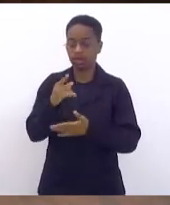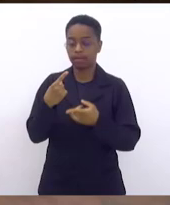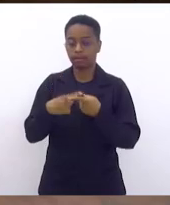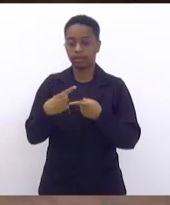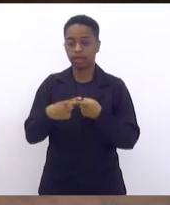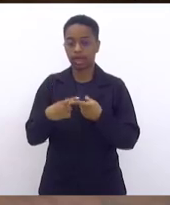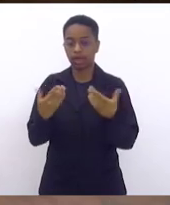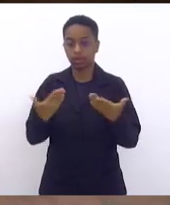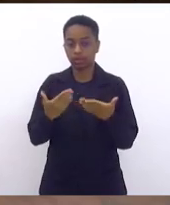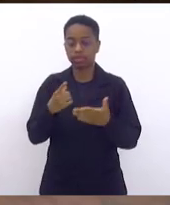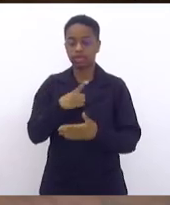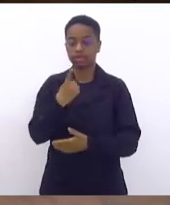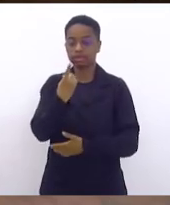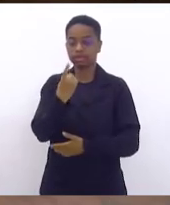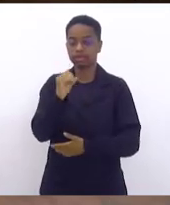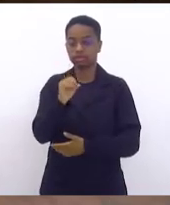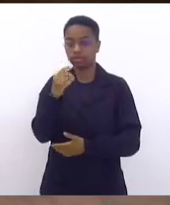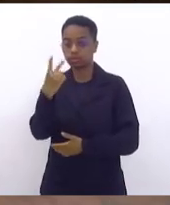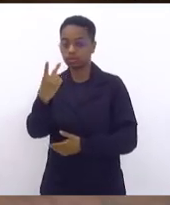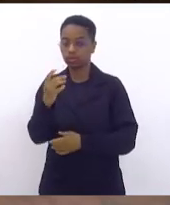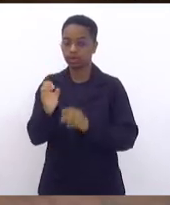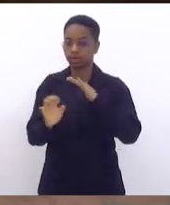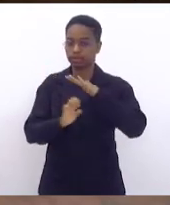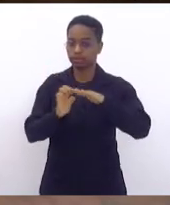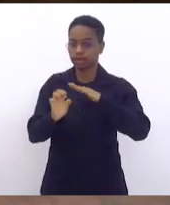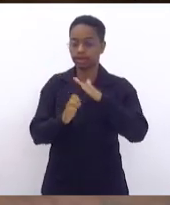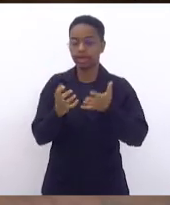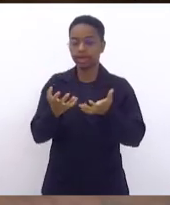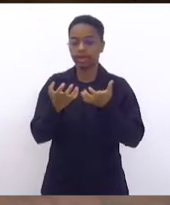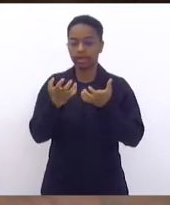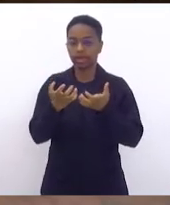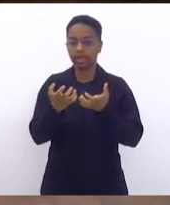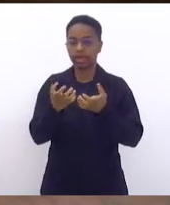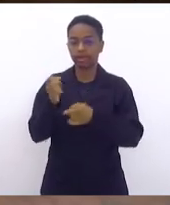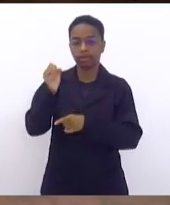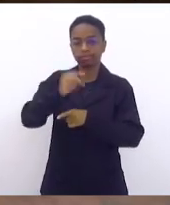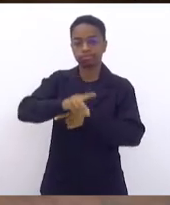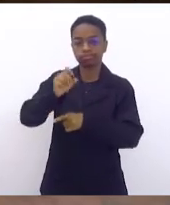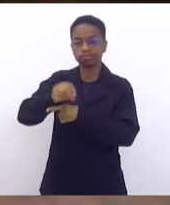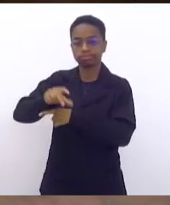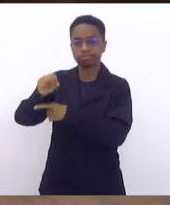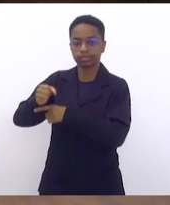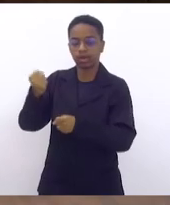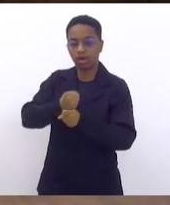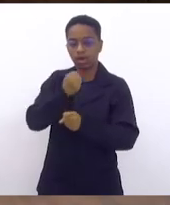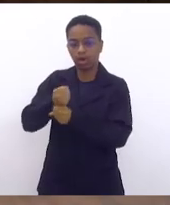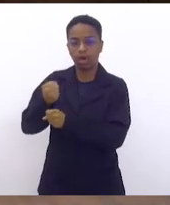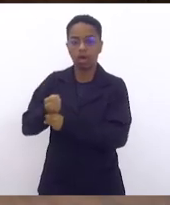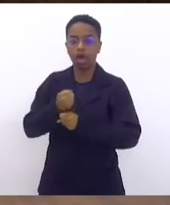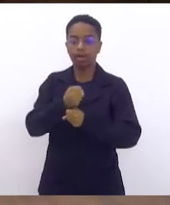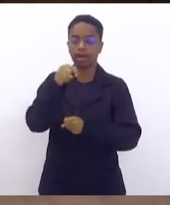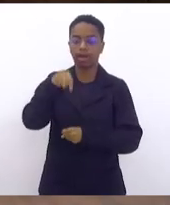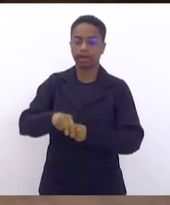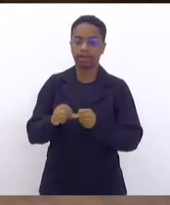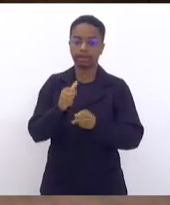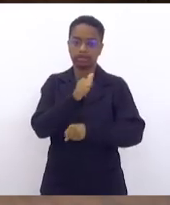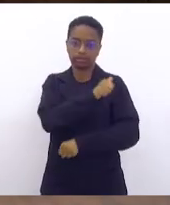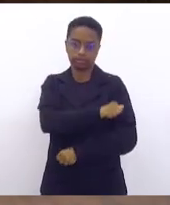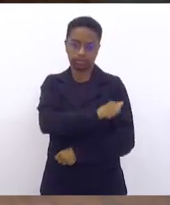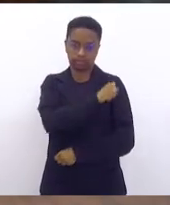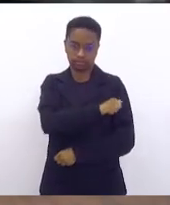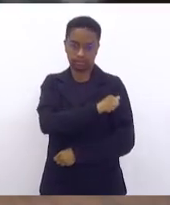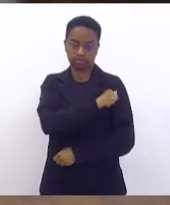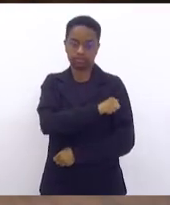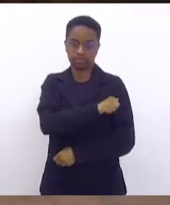temos 102 empresas querendo vir construir os seus parques industriais no estado do Rio de